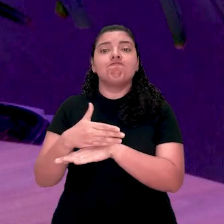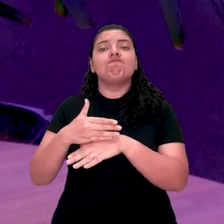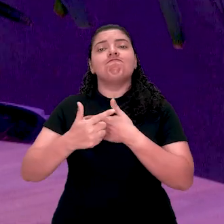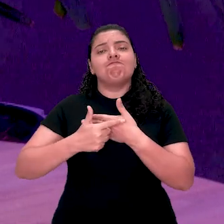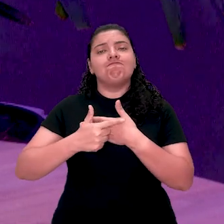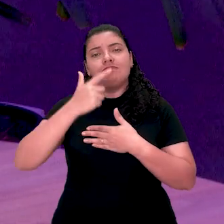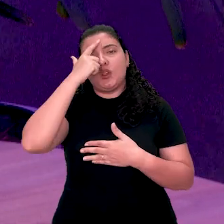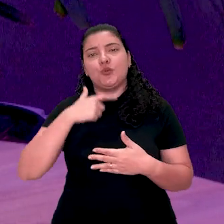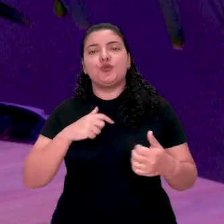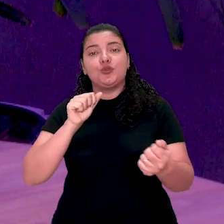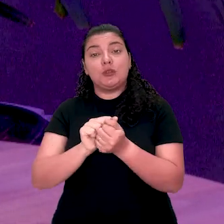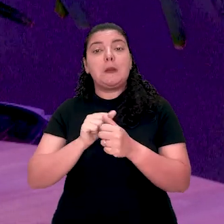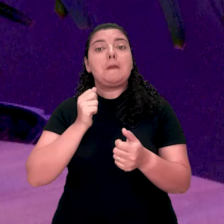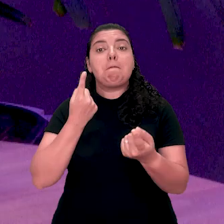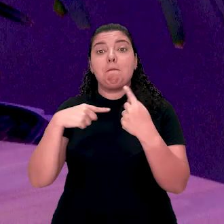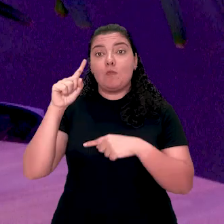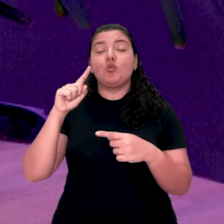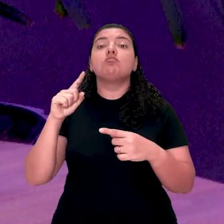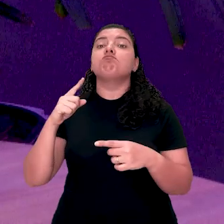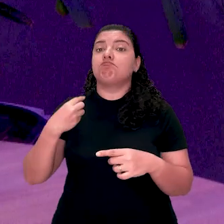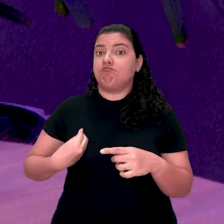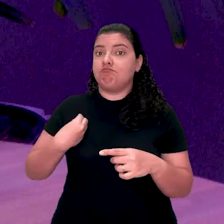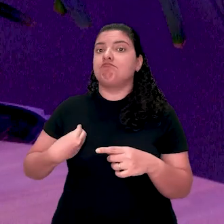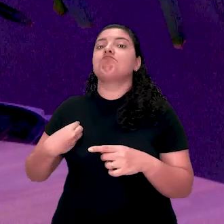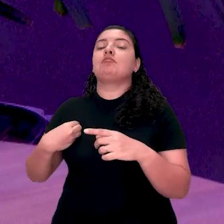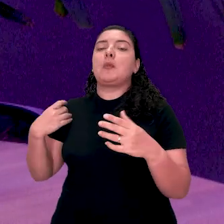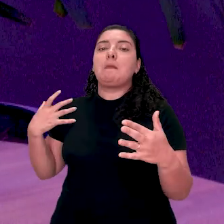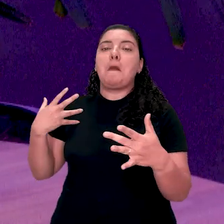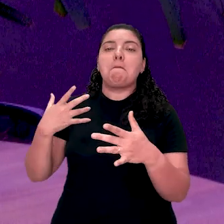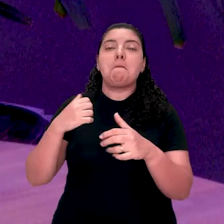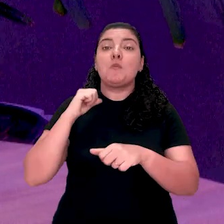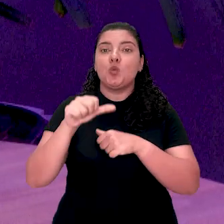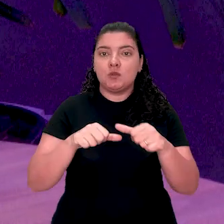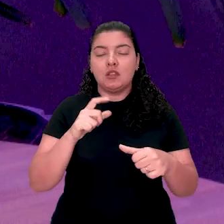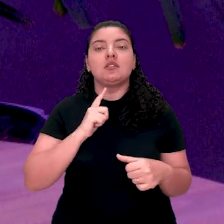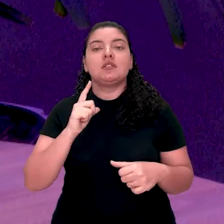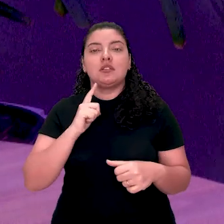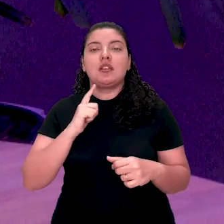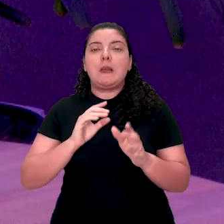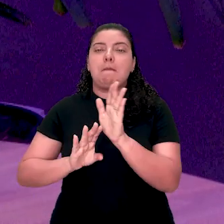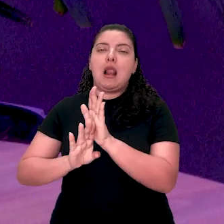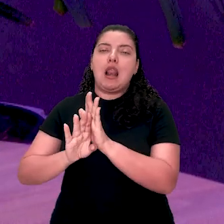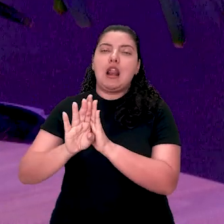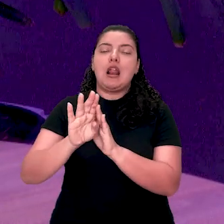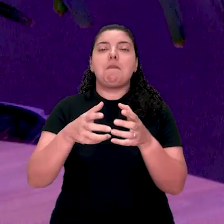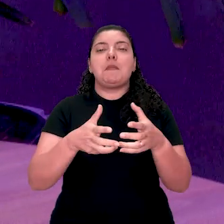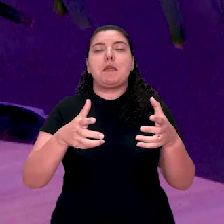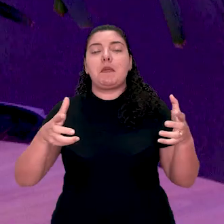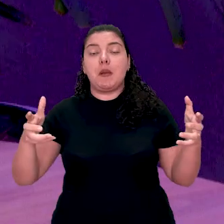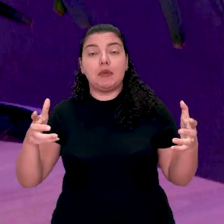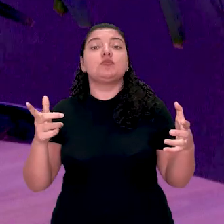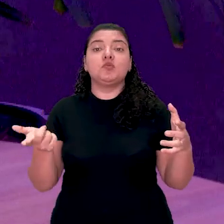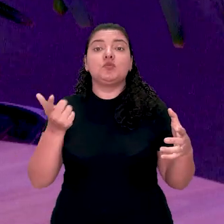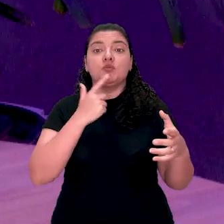tal, né? Então, assim, é uma mudança muito histórica, muito grande, porque realmente houve um grande crescimento, uma evolução muito grande,